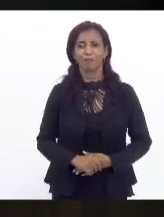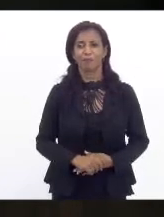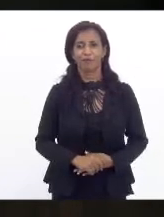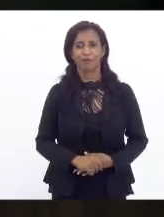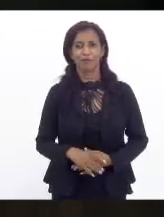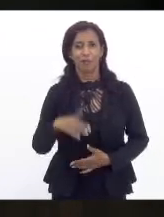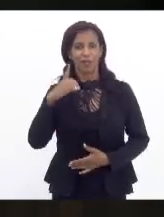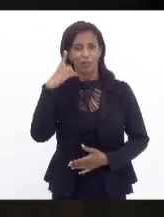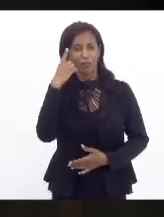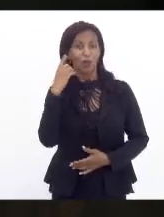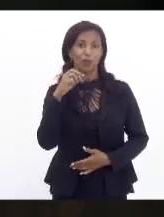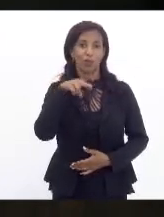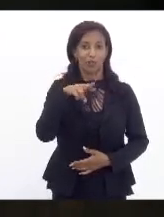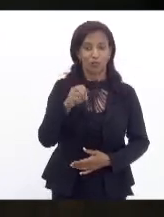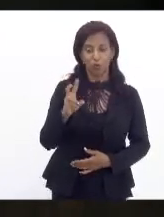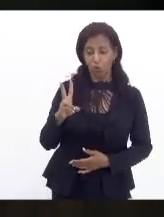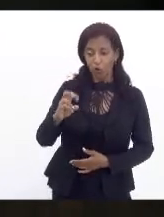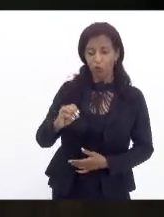deputada do novo.